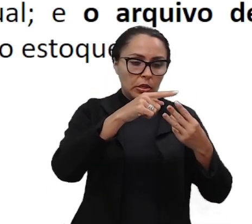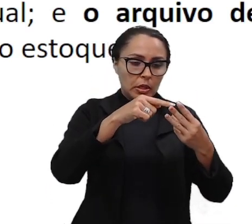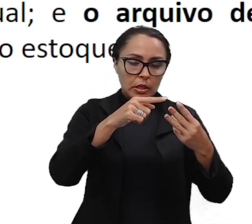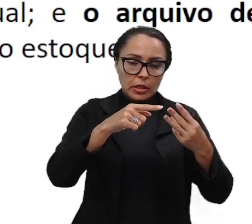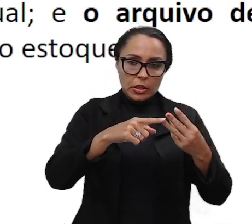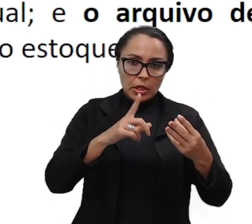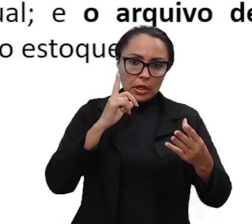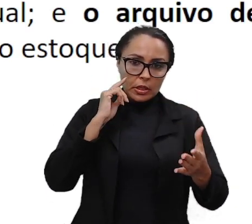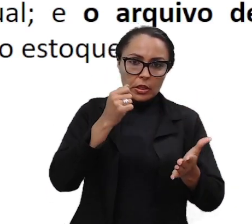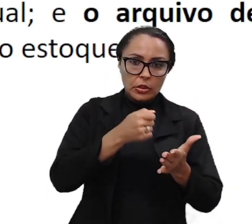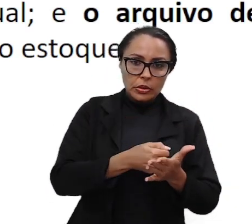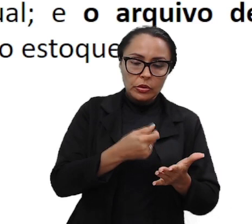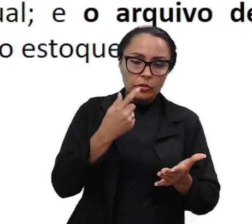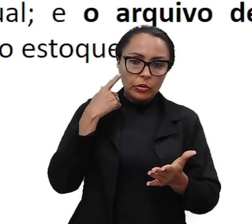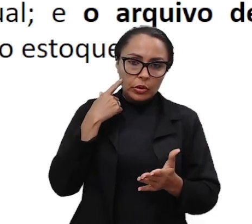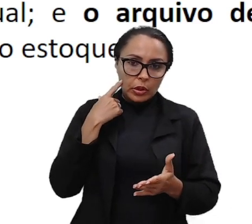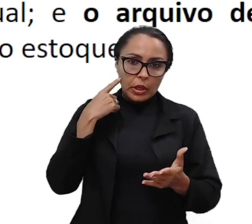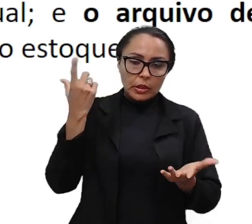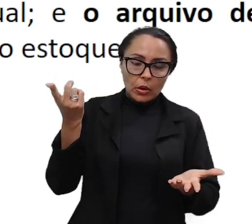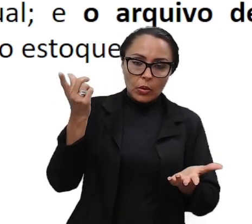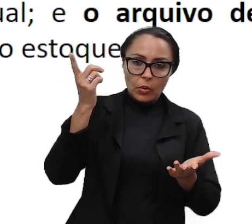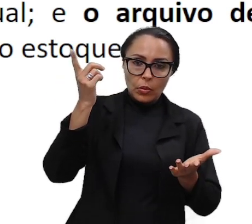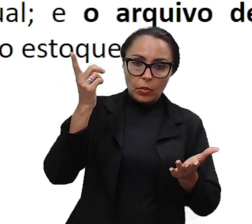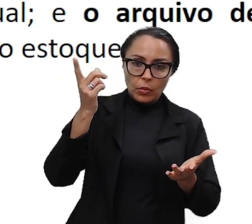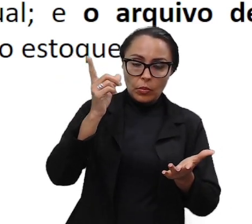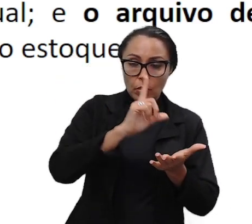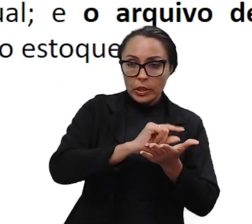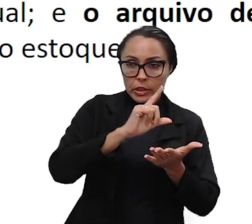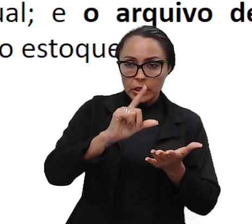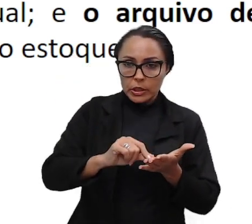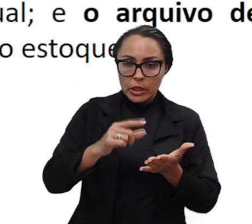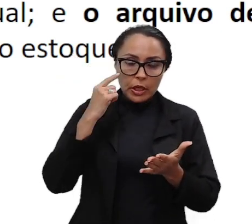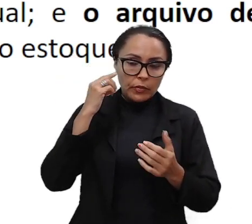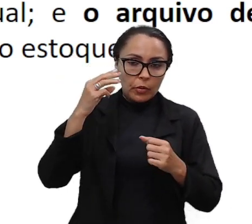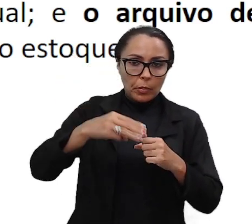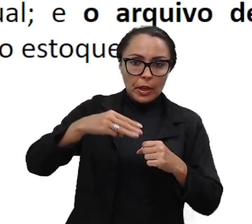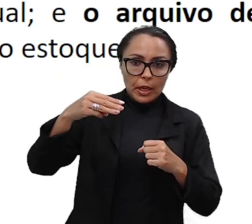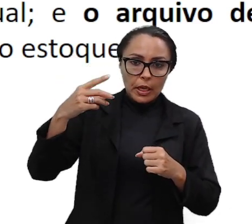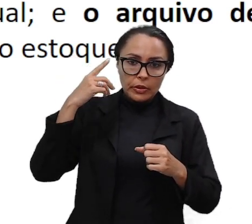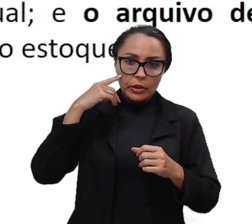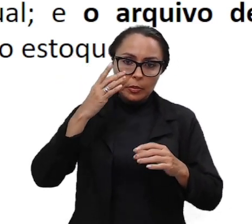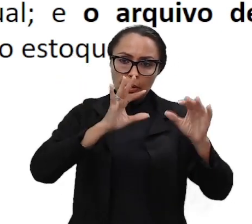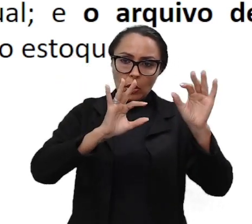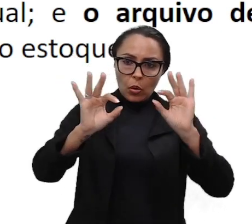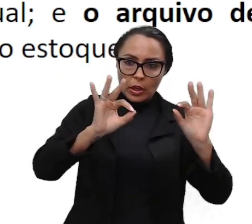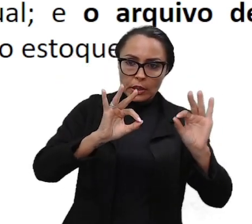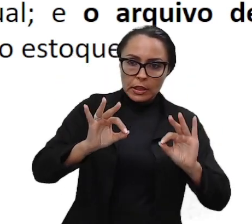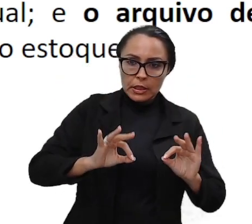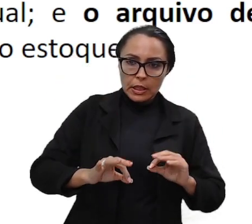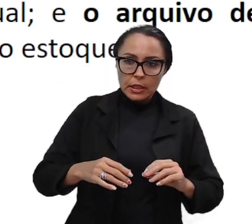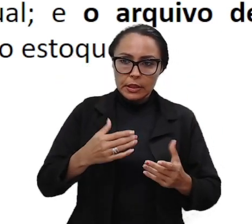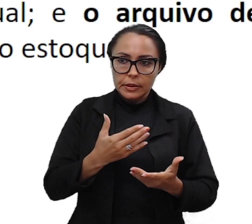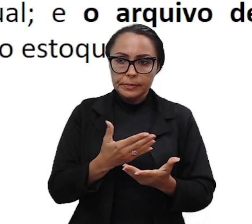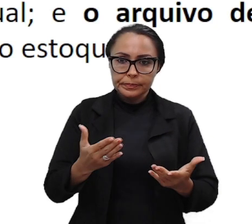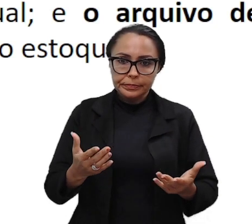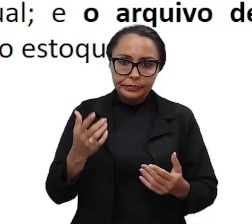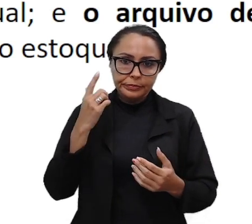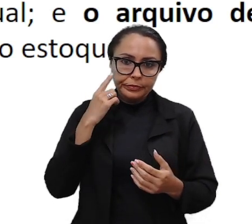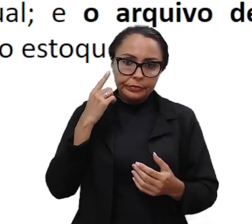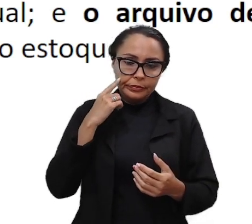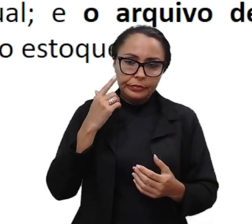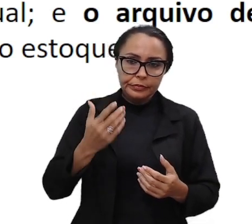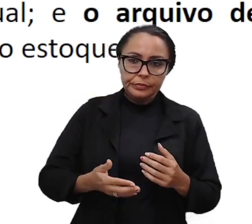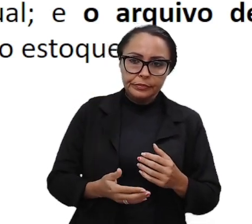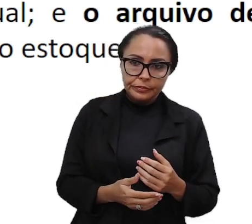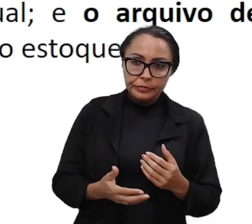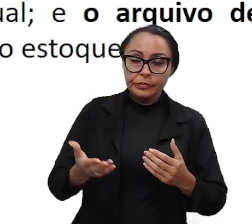estoque. O arquivo mestre de itens, que contém o código de identificação padronizado para cada peça e componente, o arquivo